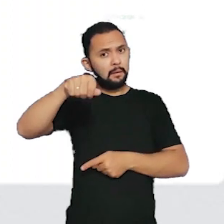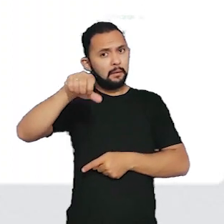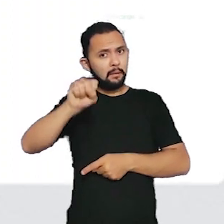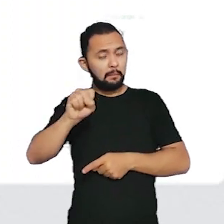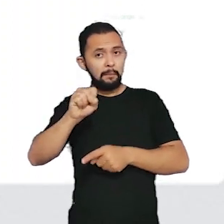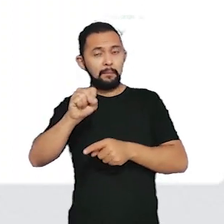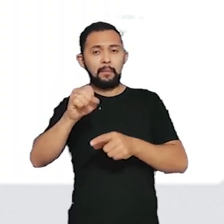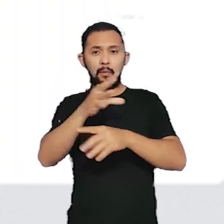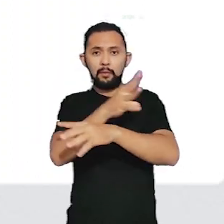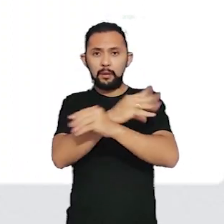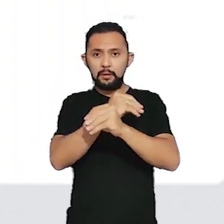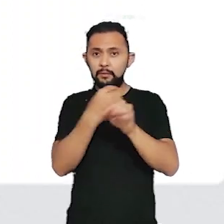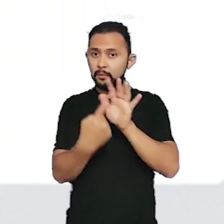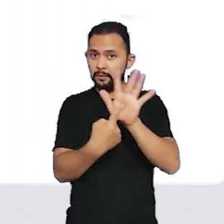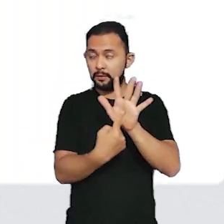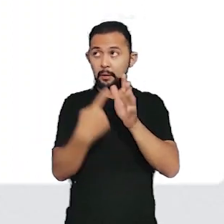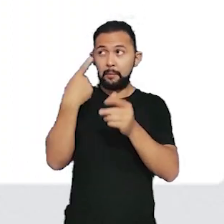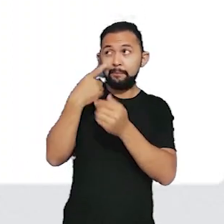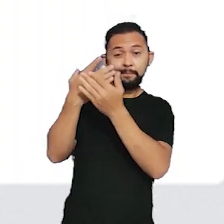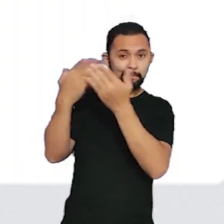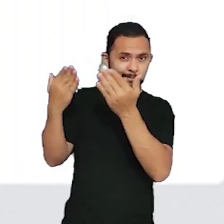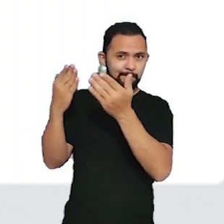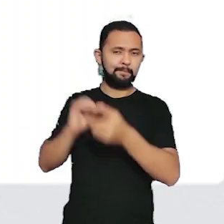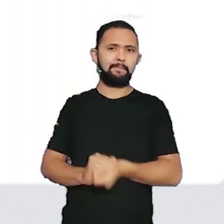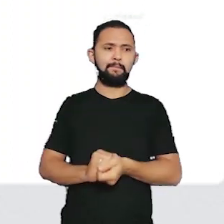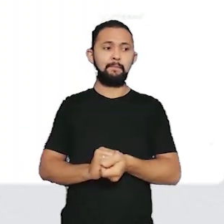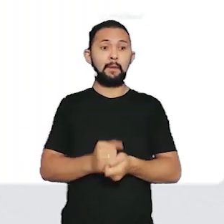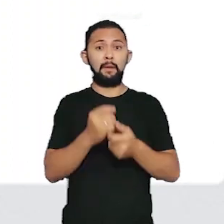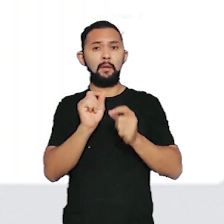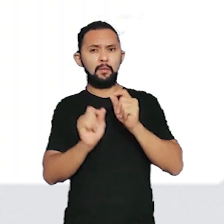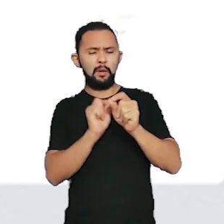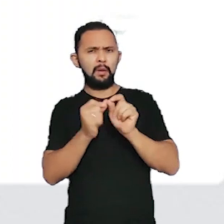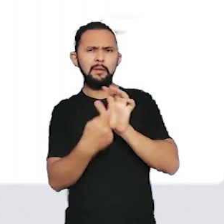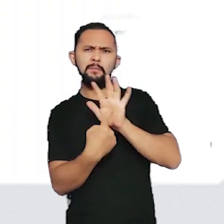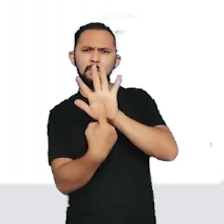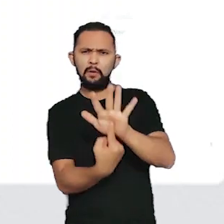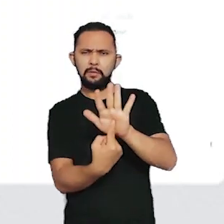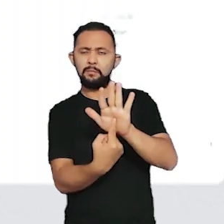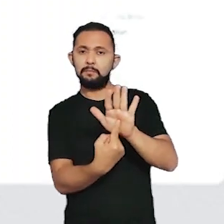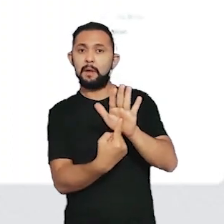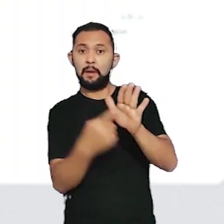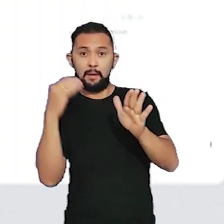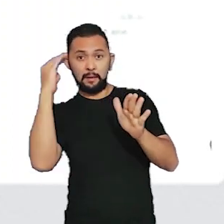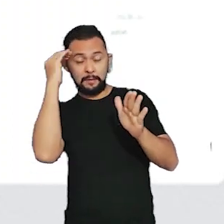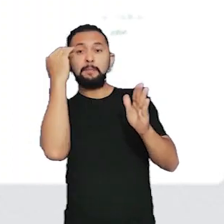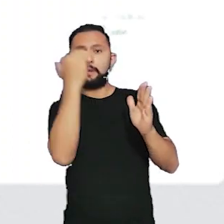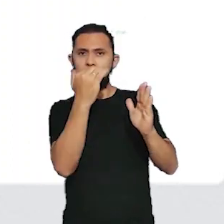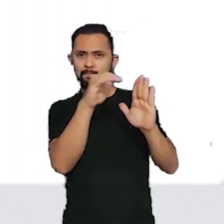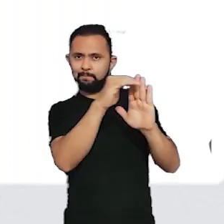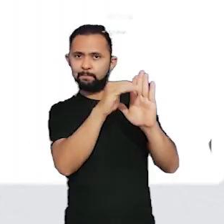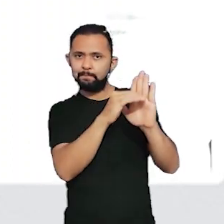destacado, mas. Então, esses conectivos destacados vão indicar respectivamente, tá? Respectivamente,